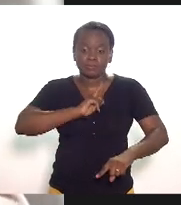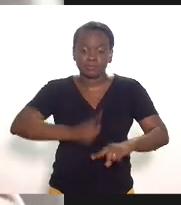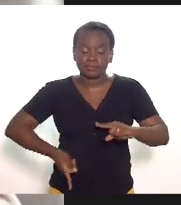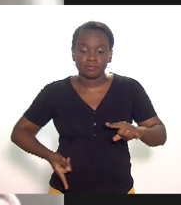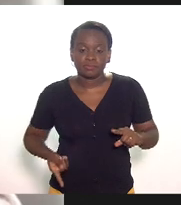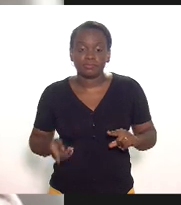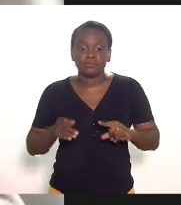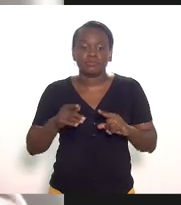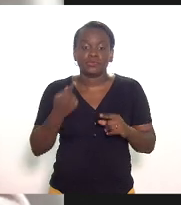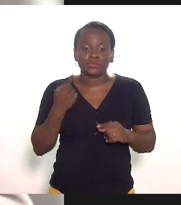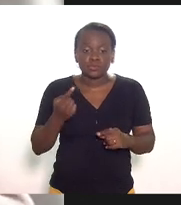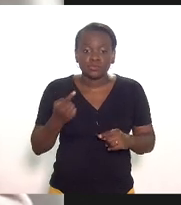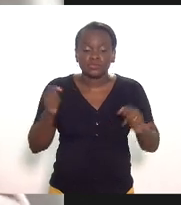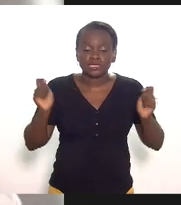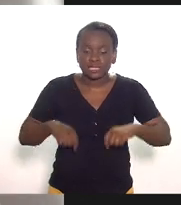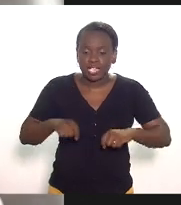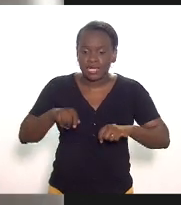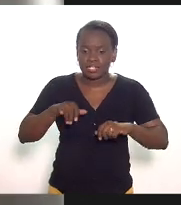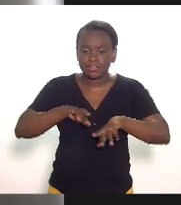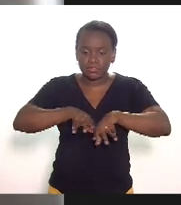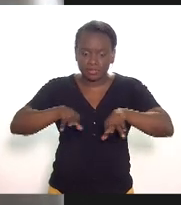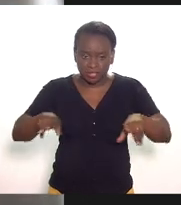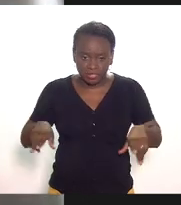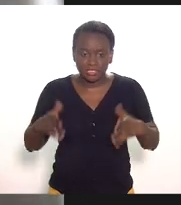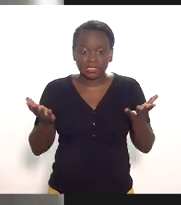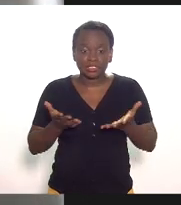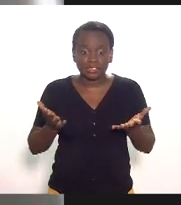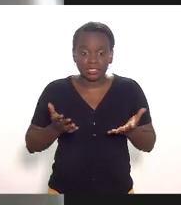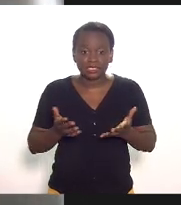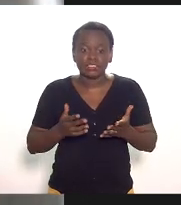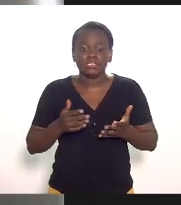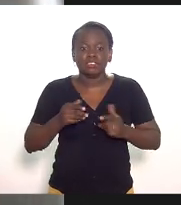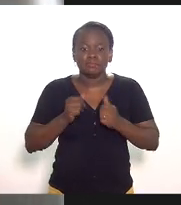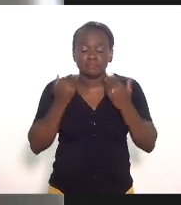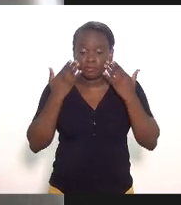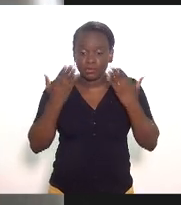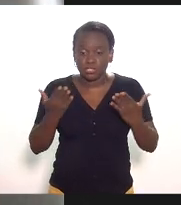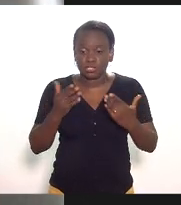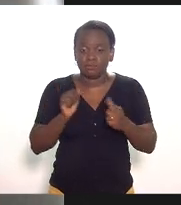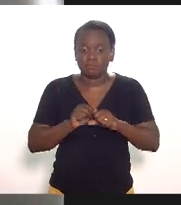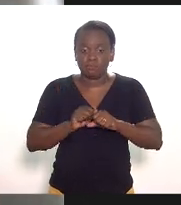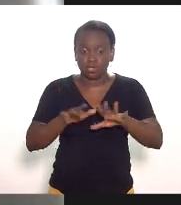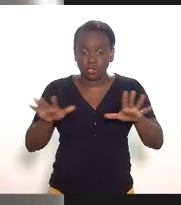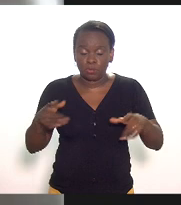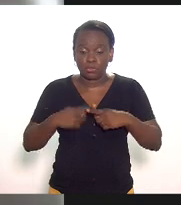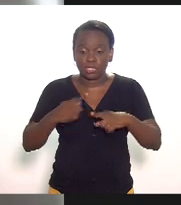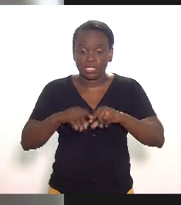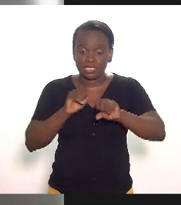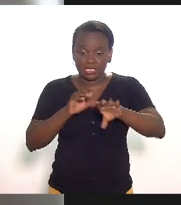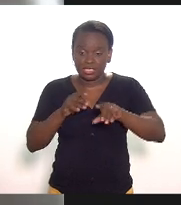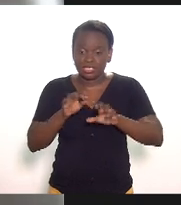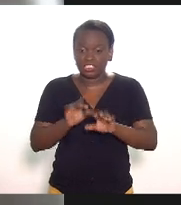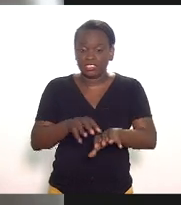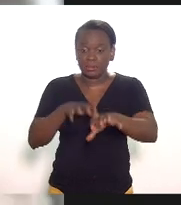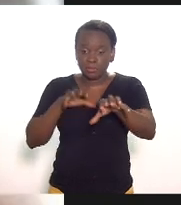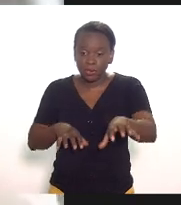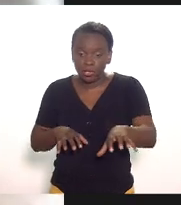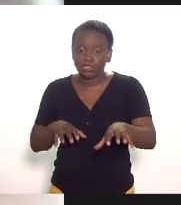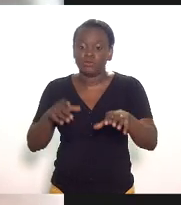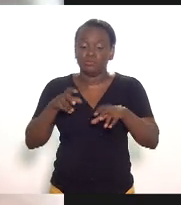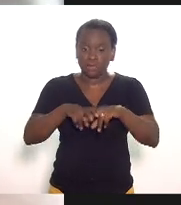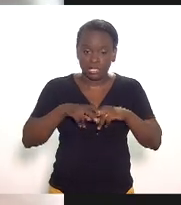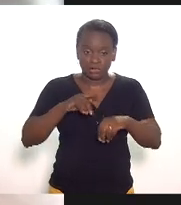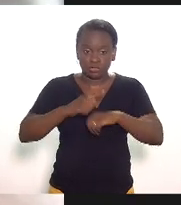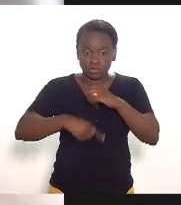proibir as únicas ferramentas que foram agora deflagradas por questão do ensino remoto, do ensino à distância por conta da